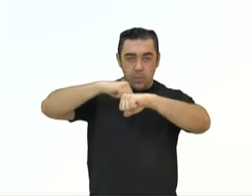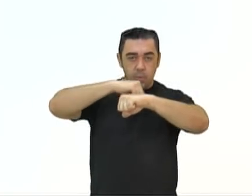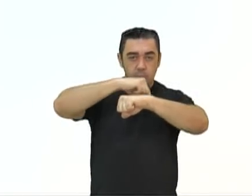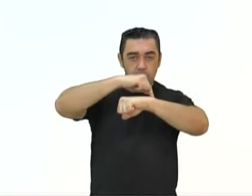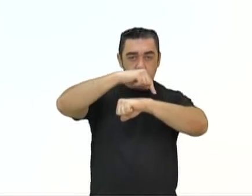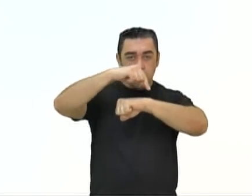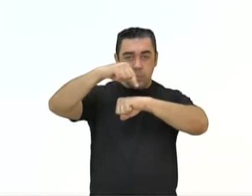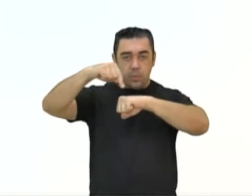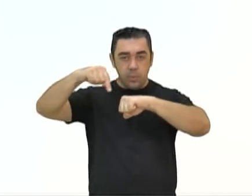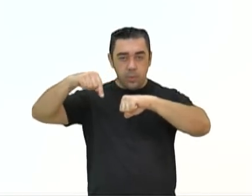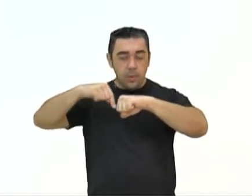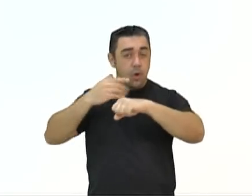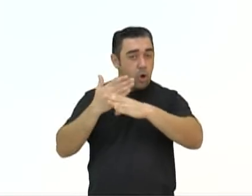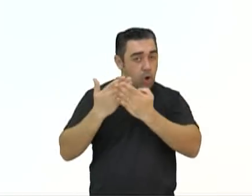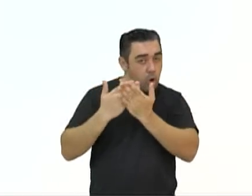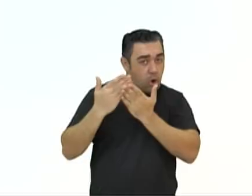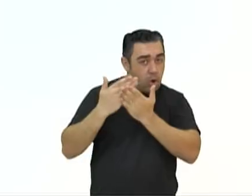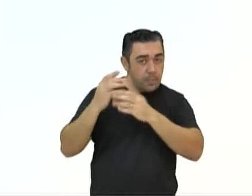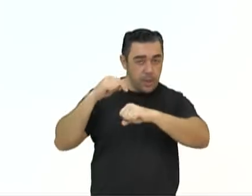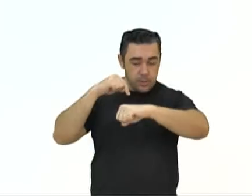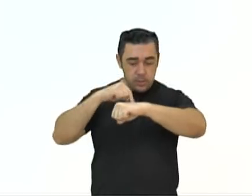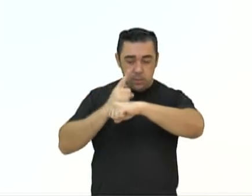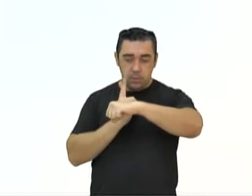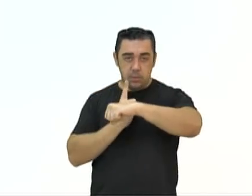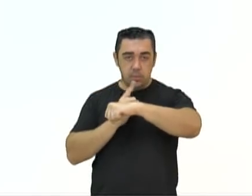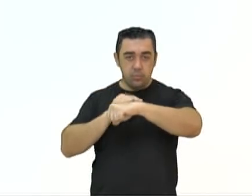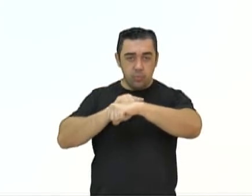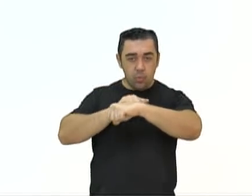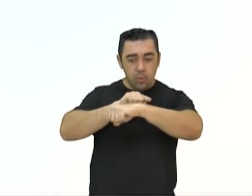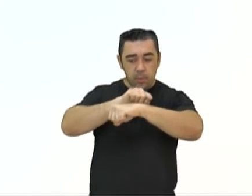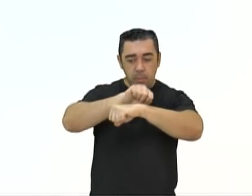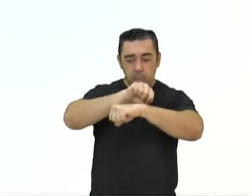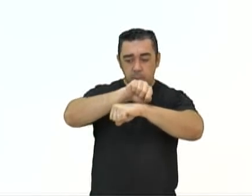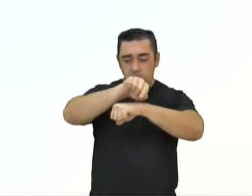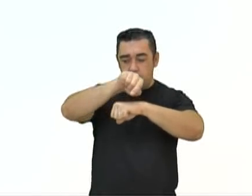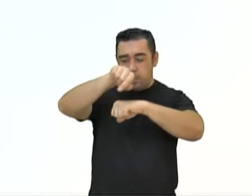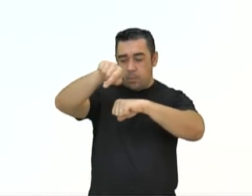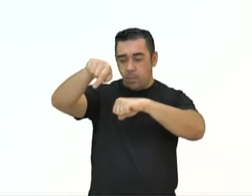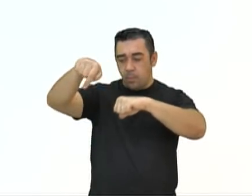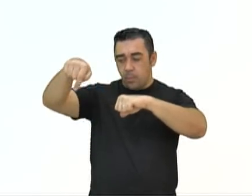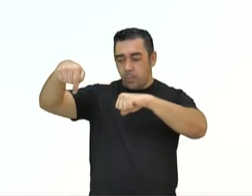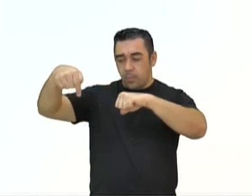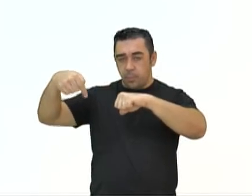começa aqui no continente, contorna toda a ilha e volta